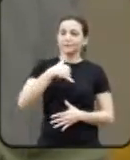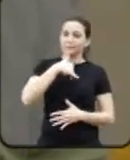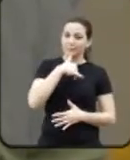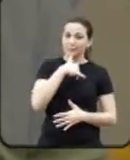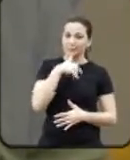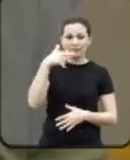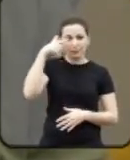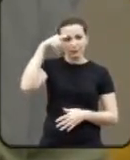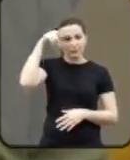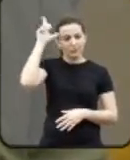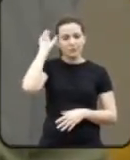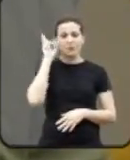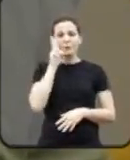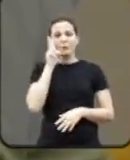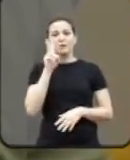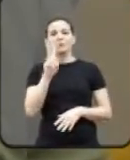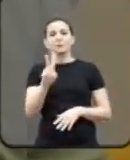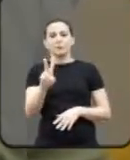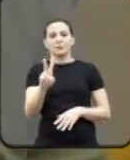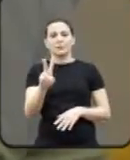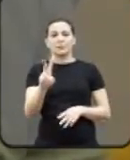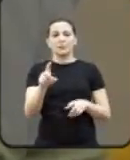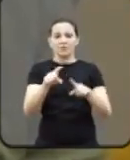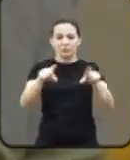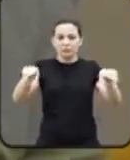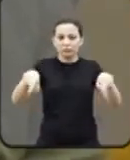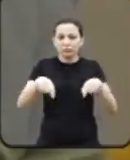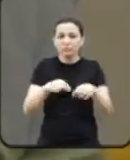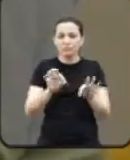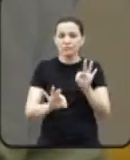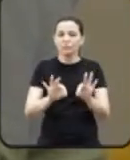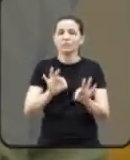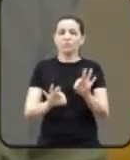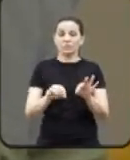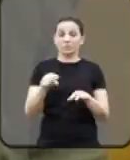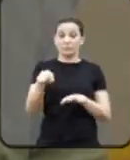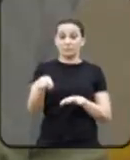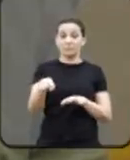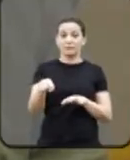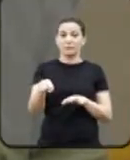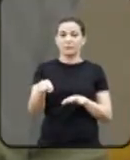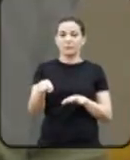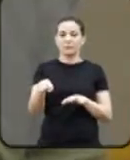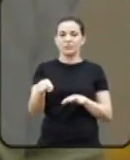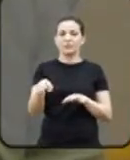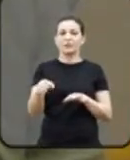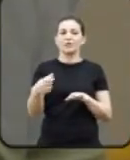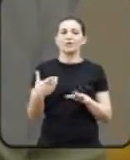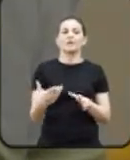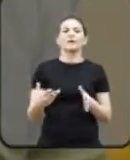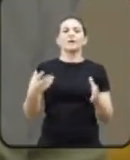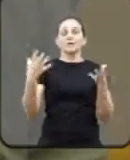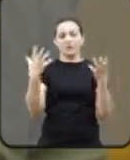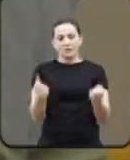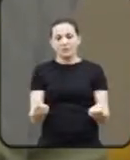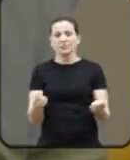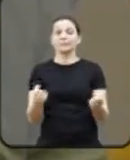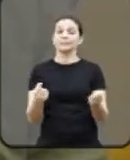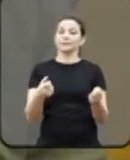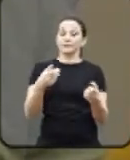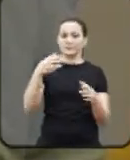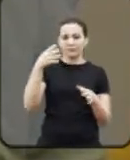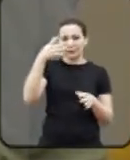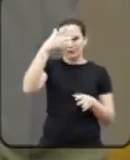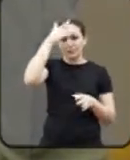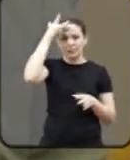ontem mesmo nós vimos aí mais o Supremo Tribunal nosso também, né, impunidade. Então a população tem que ir para a